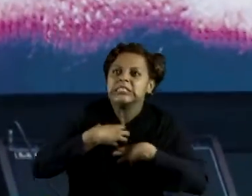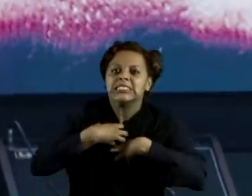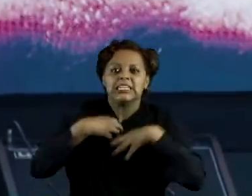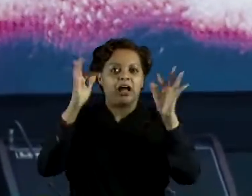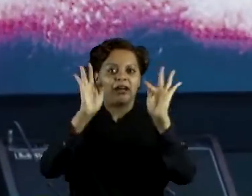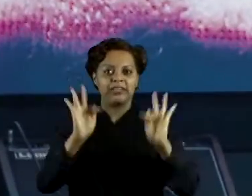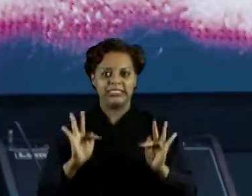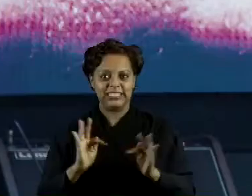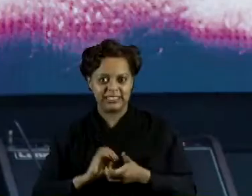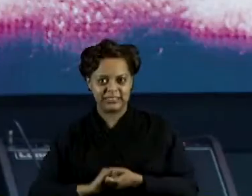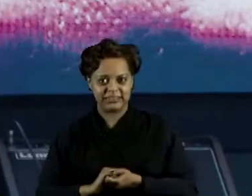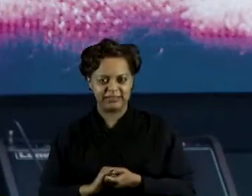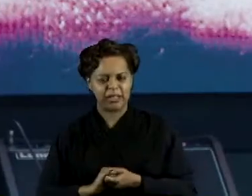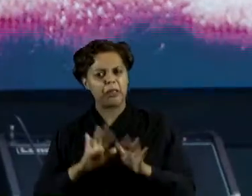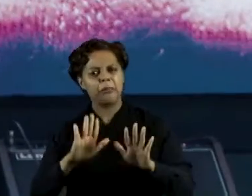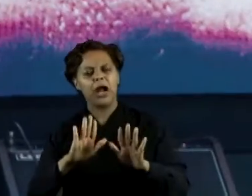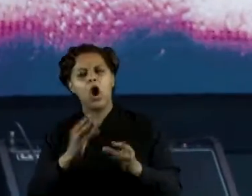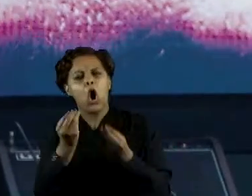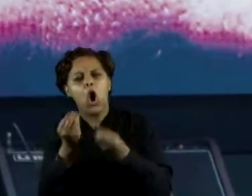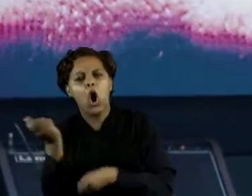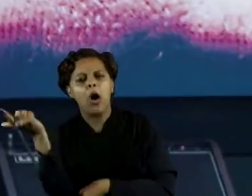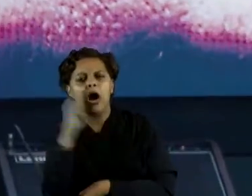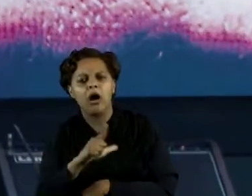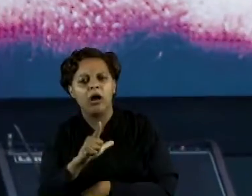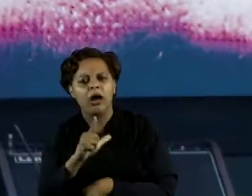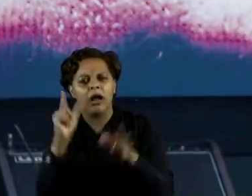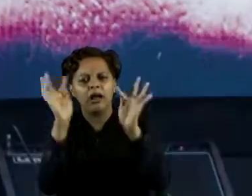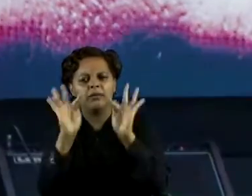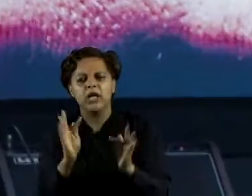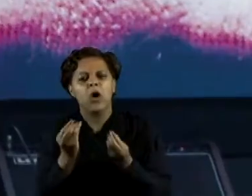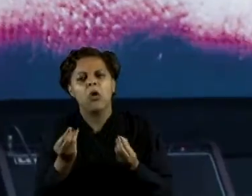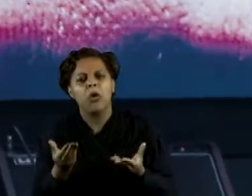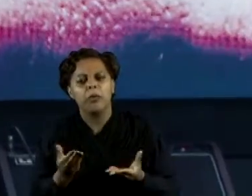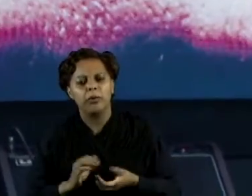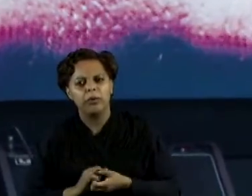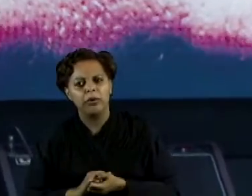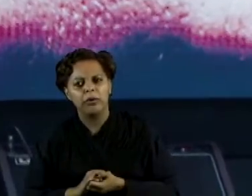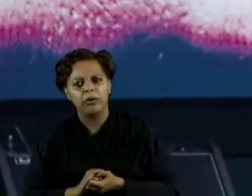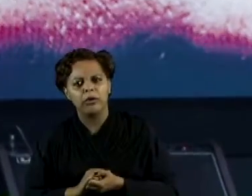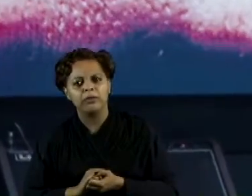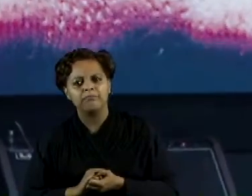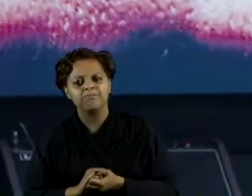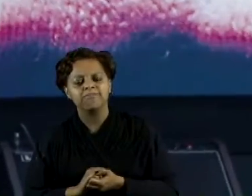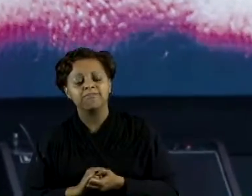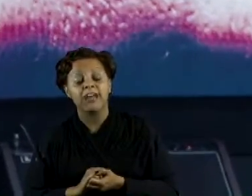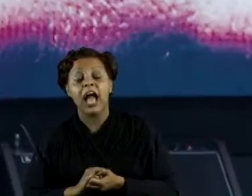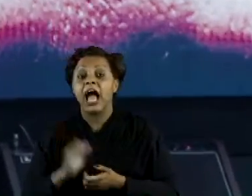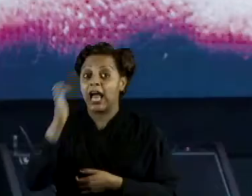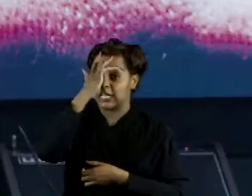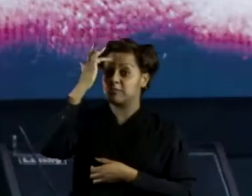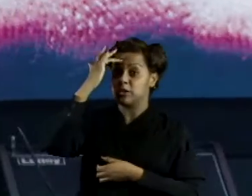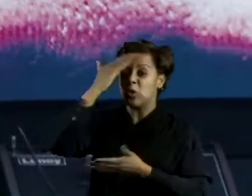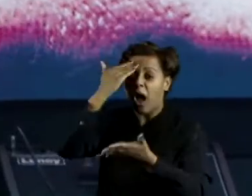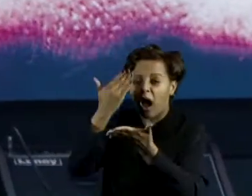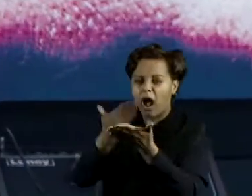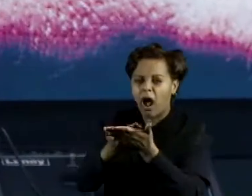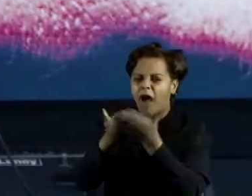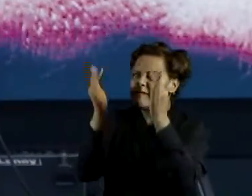alguém alcança a felicidade? Muitos acreditam que a